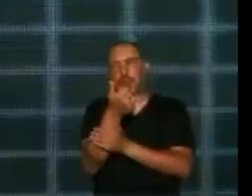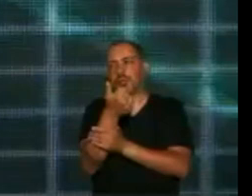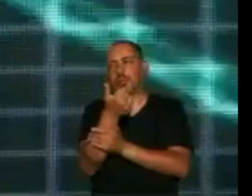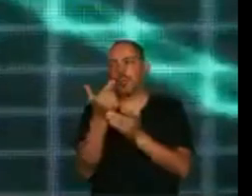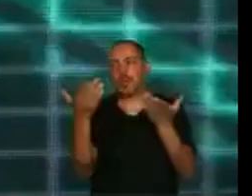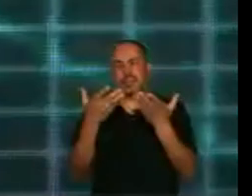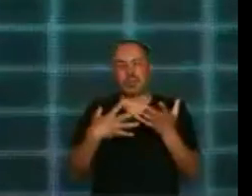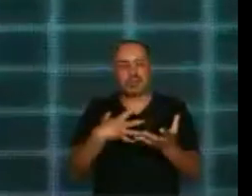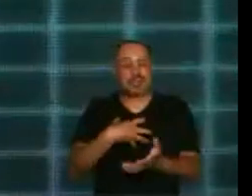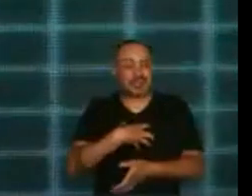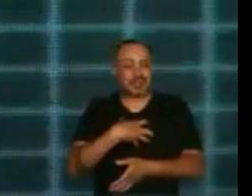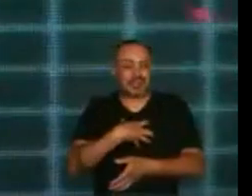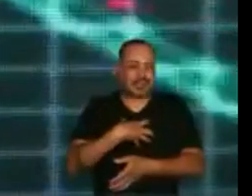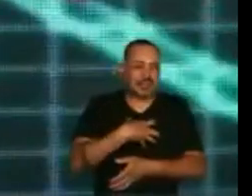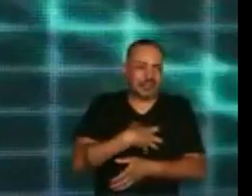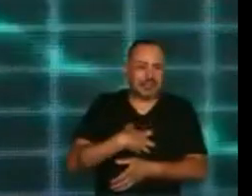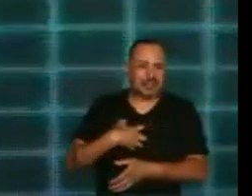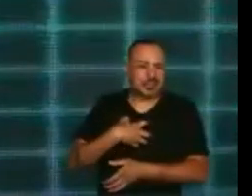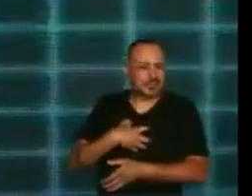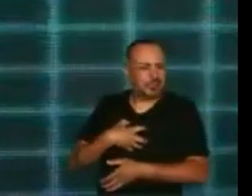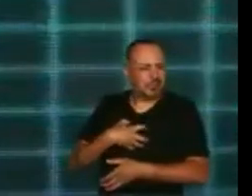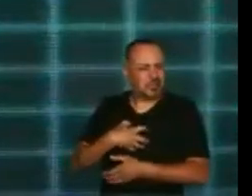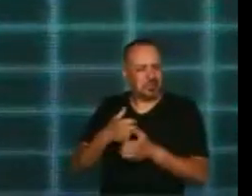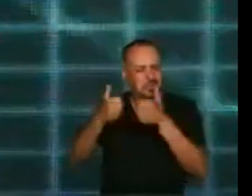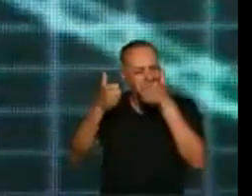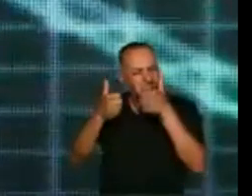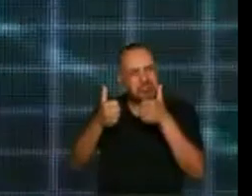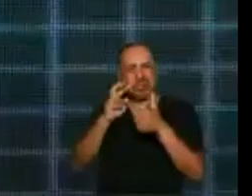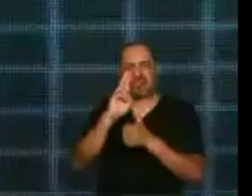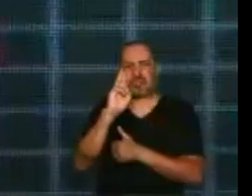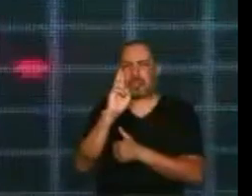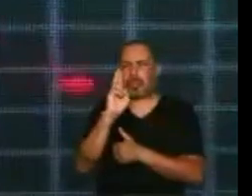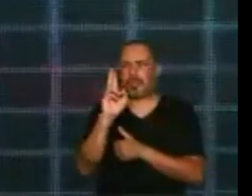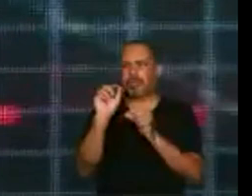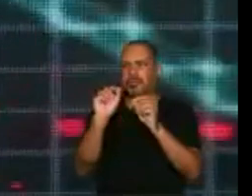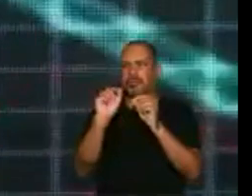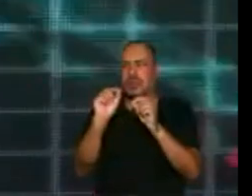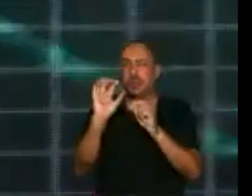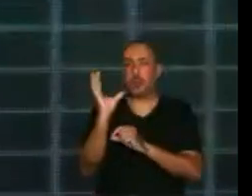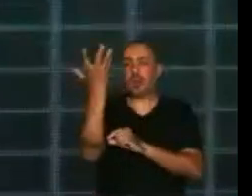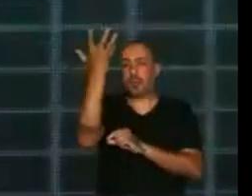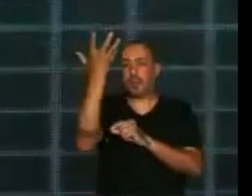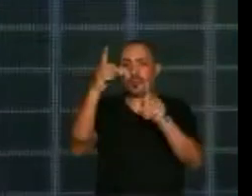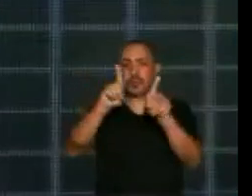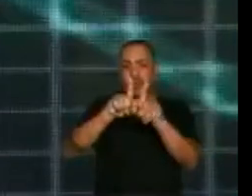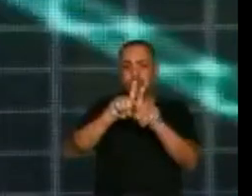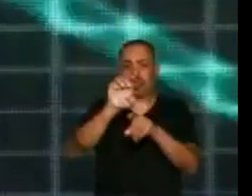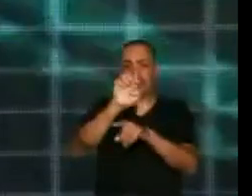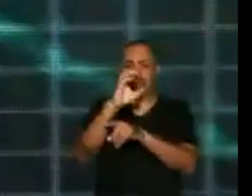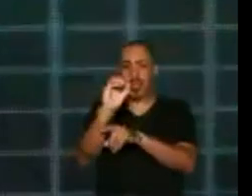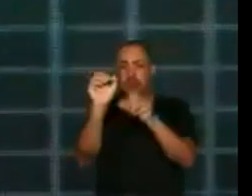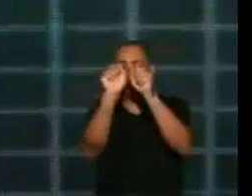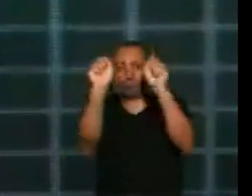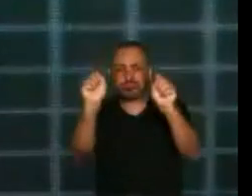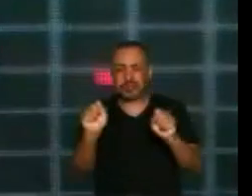mas já é uma sensação de dever cumprido. Acho que pelo resultado que a gente tem gerado, não só no evento, mas sim no ecossistema, pelo impacto,